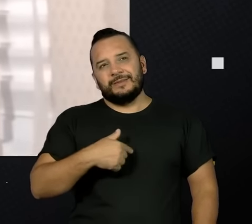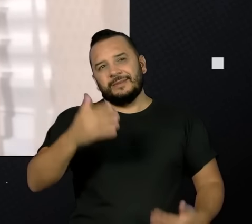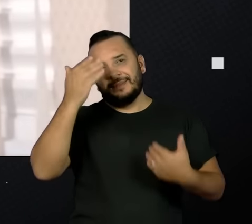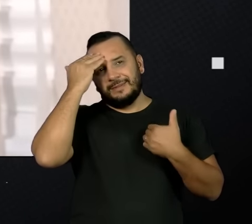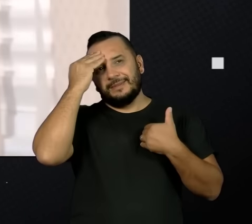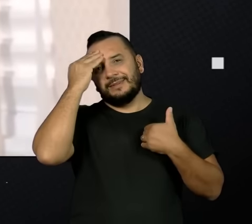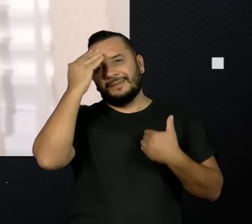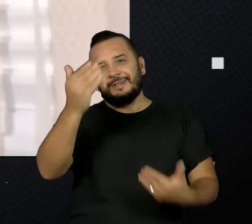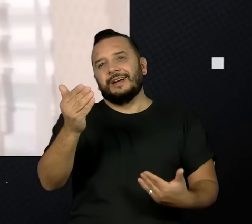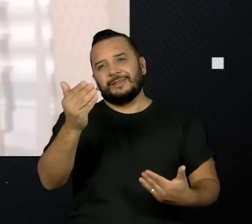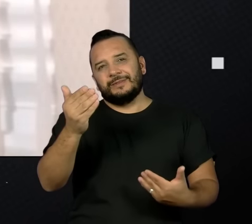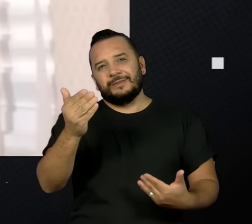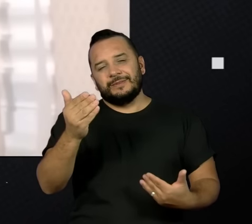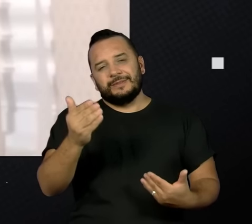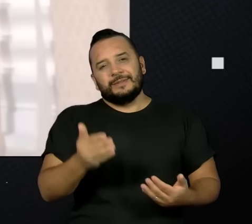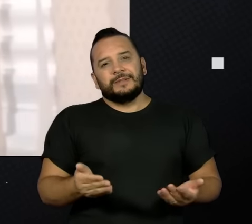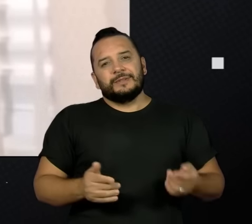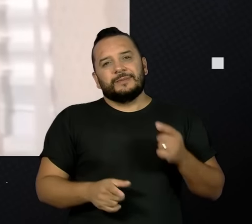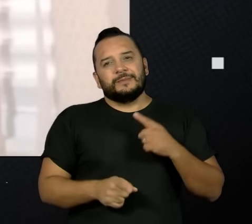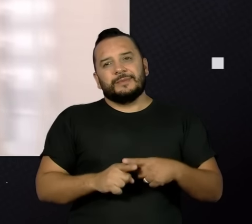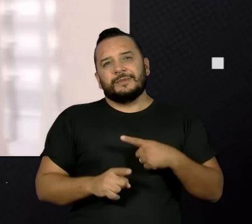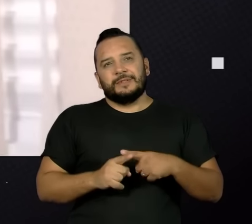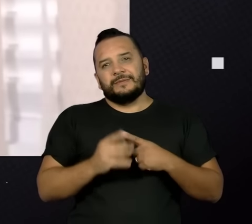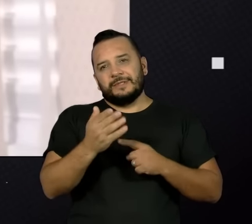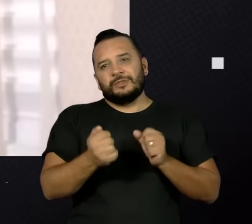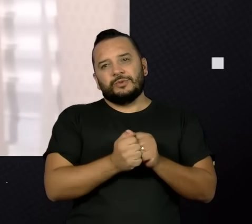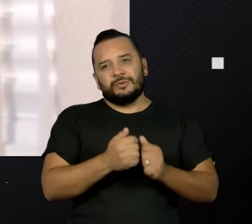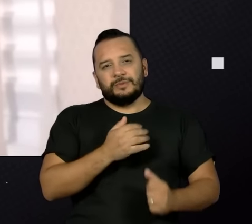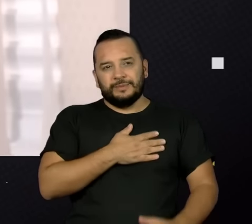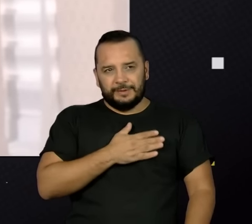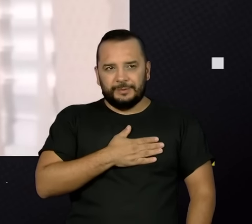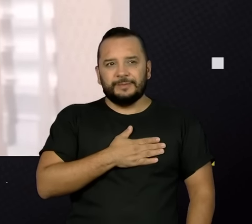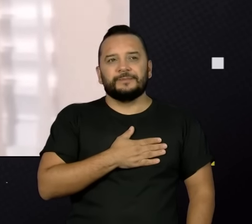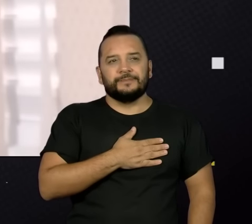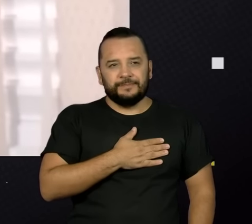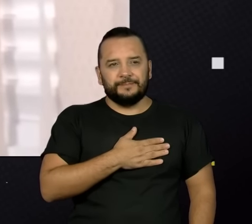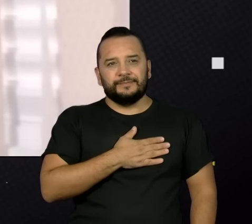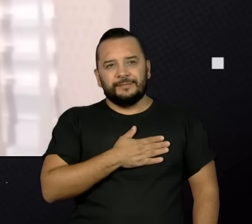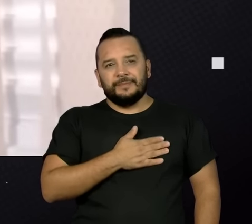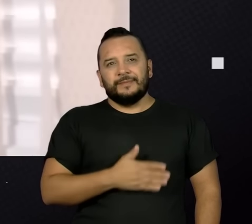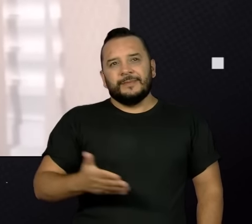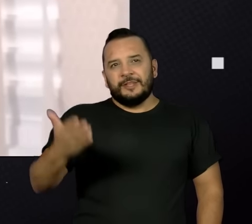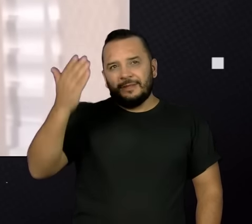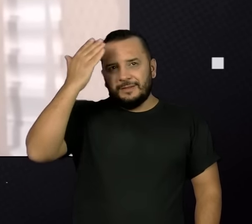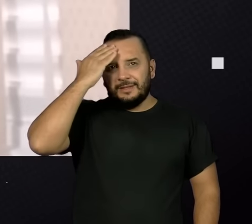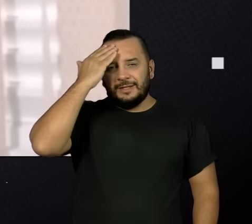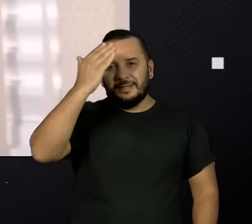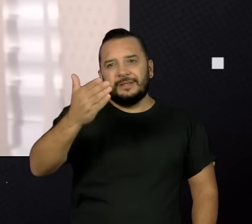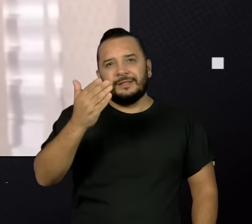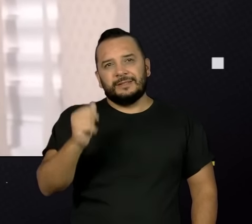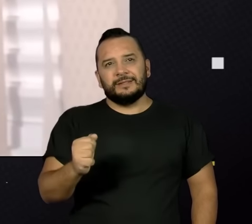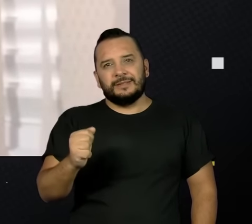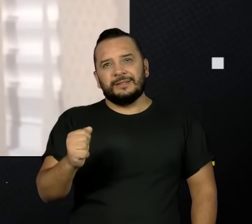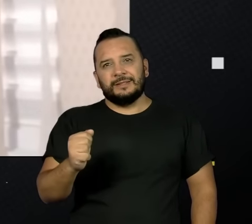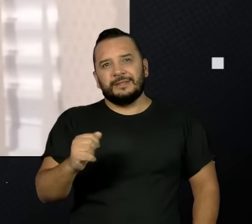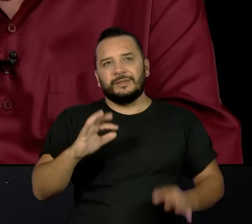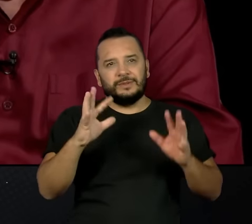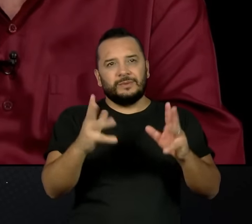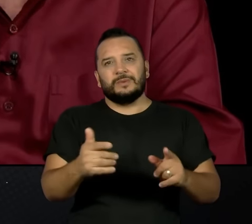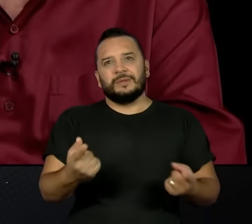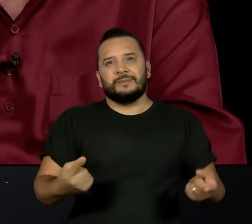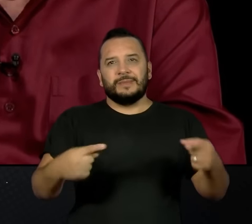grata por tê-lo ao meu lado, não é? Agradecer por toda a